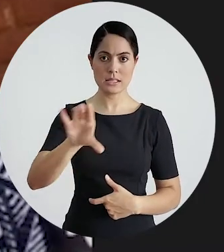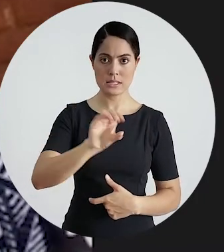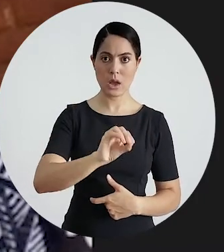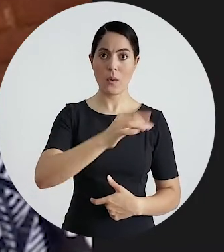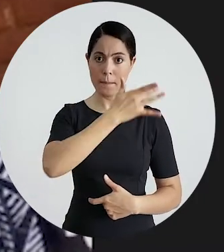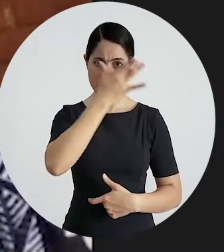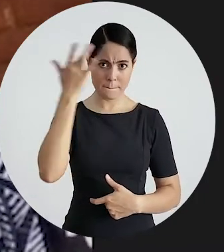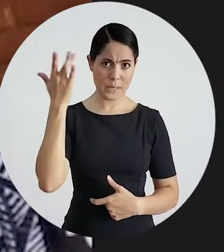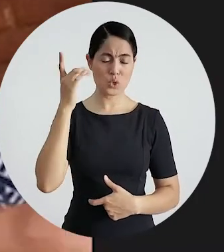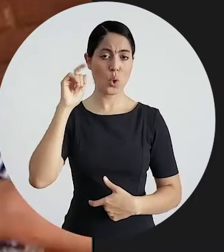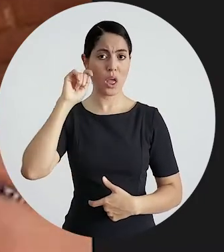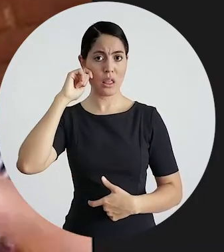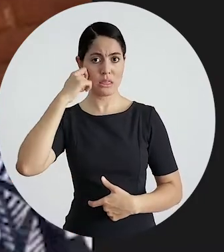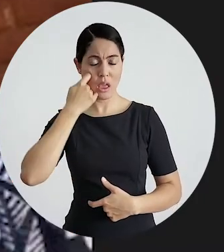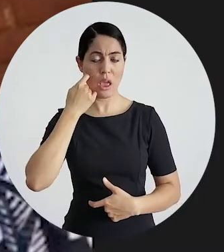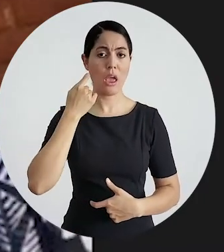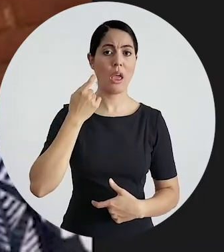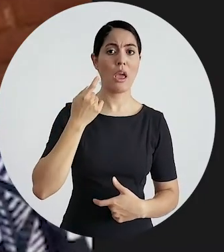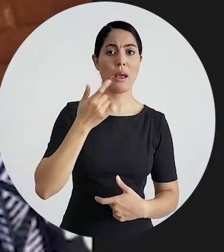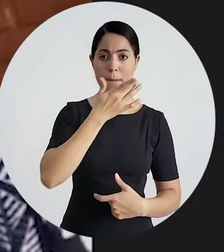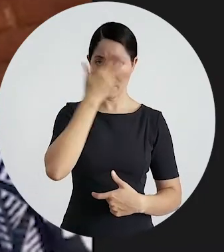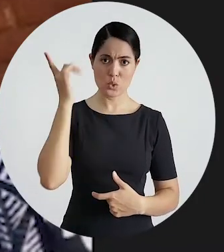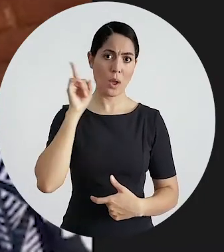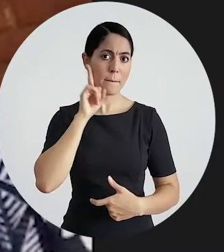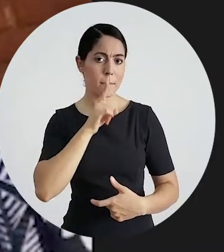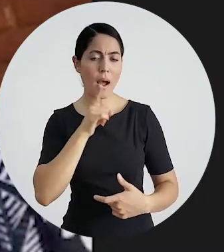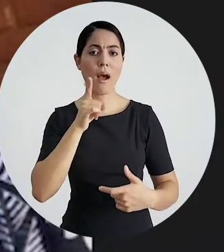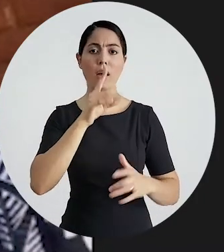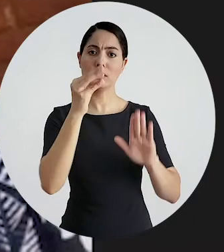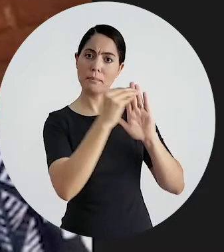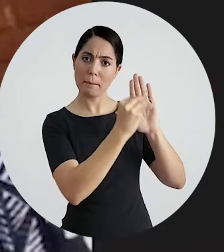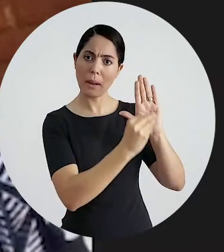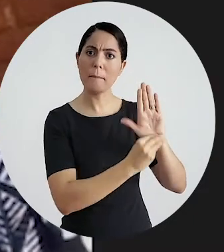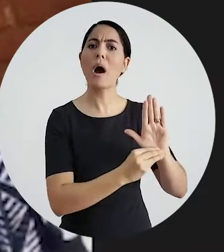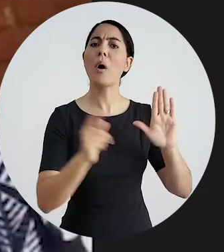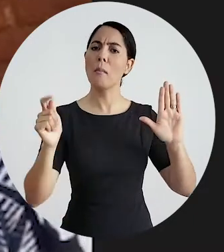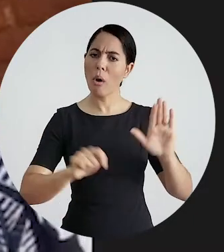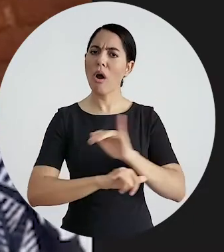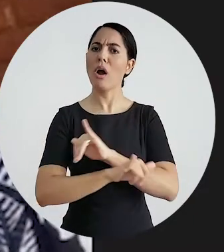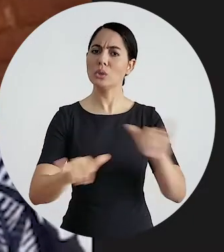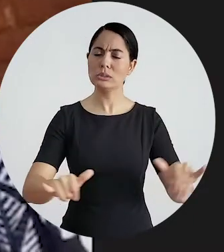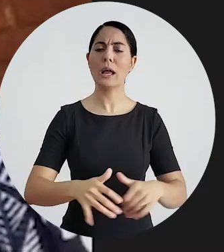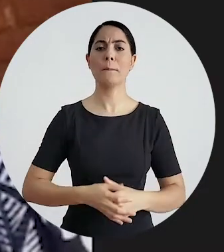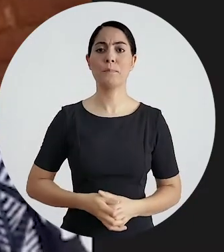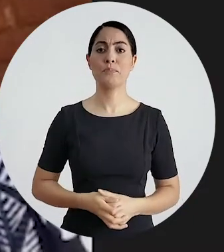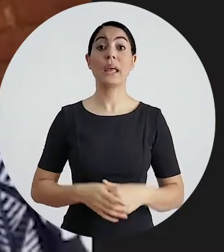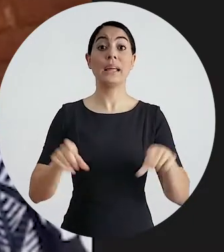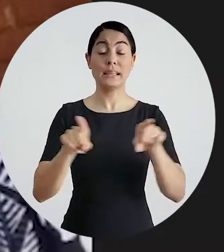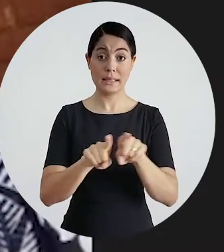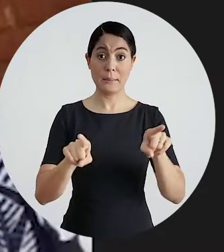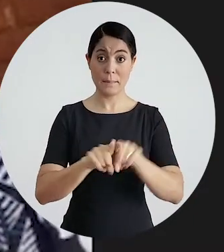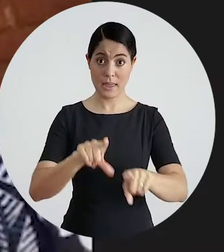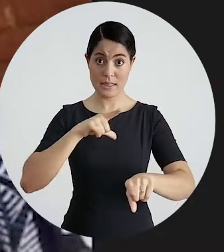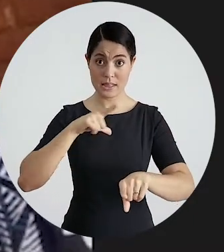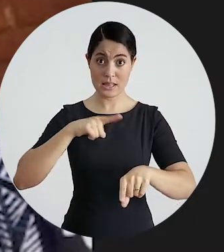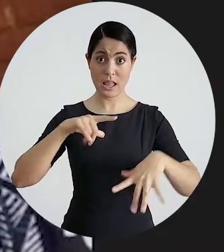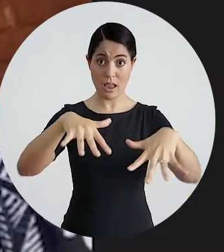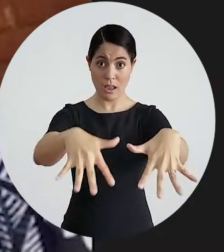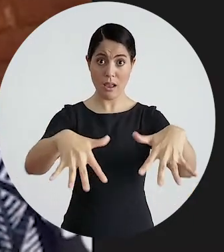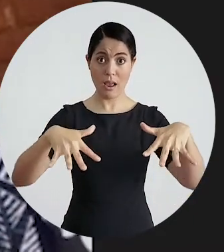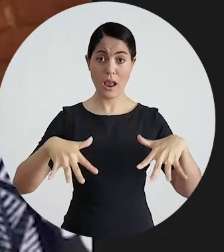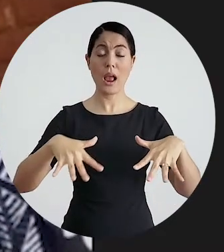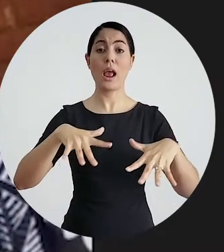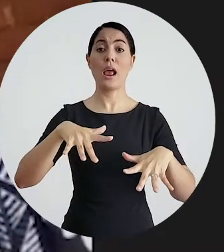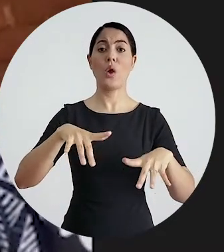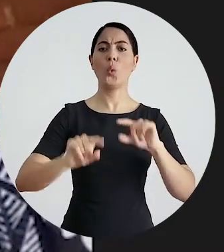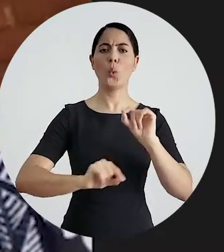inclusive, esse mês, o Novembro Negro, né, instituído no sistema OAB, com uma audiência pública, no